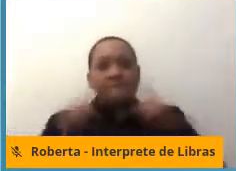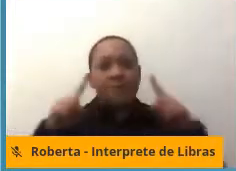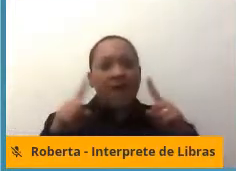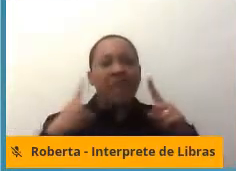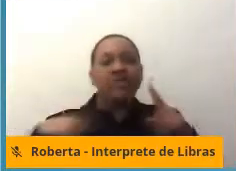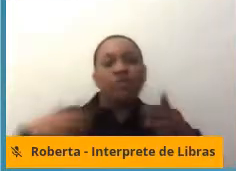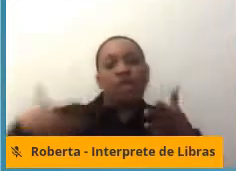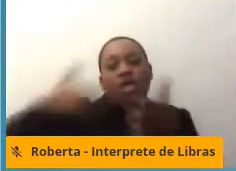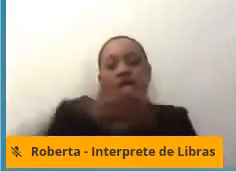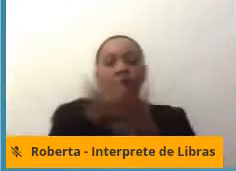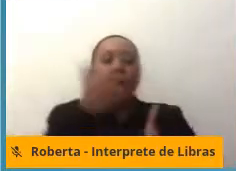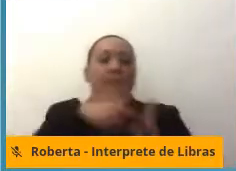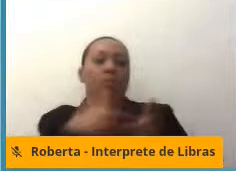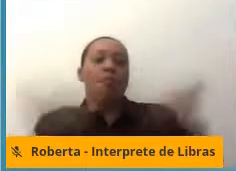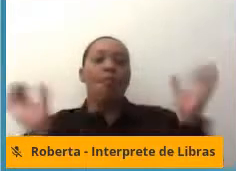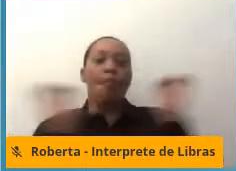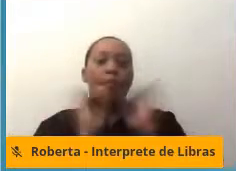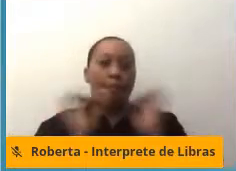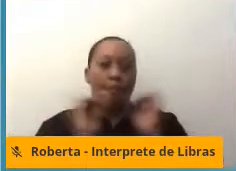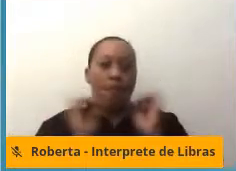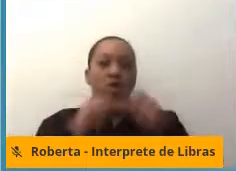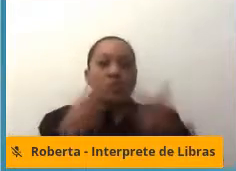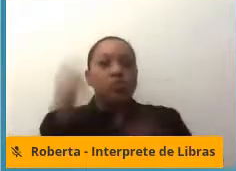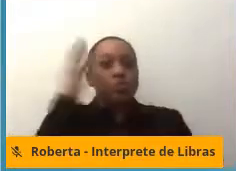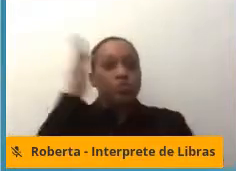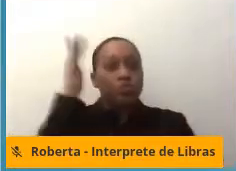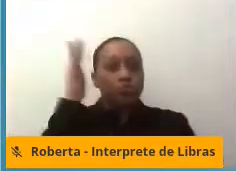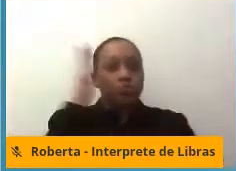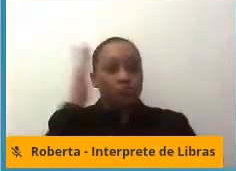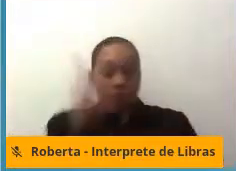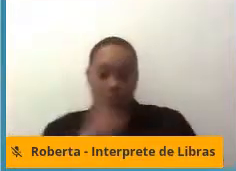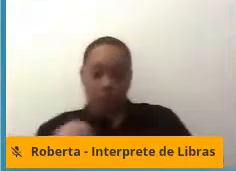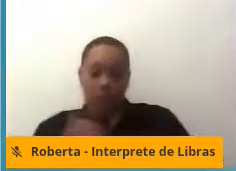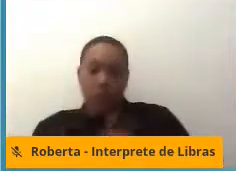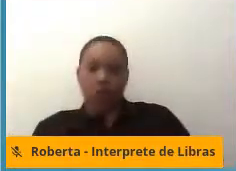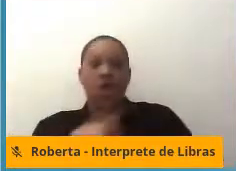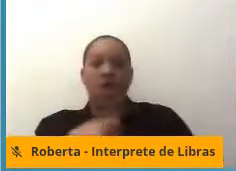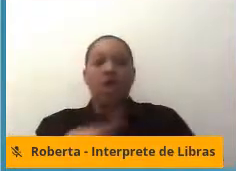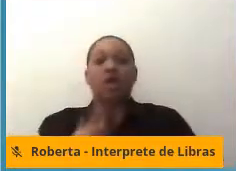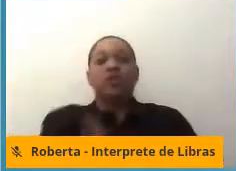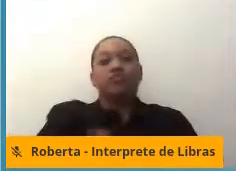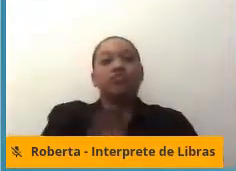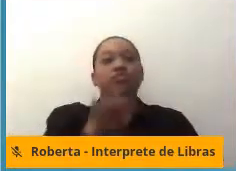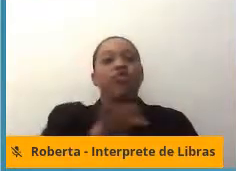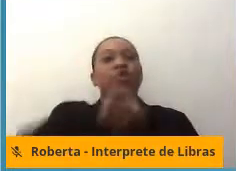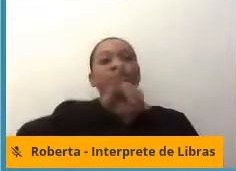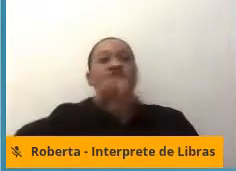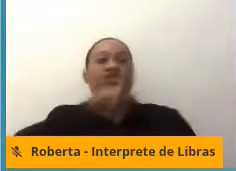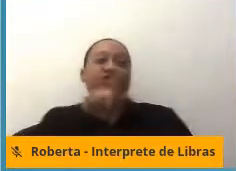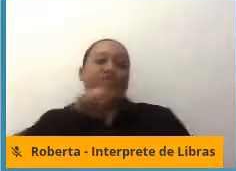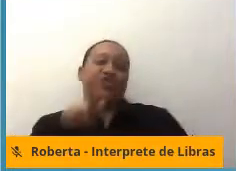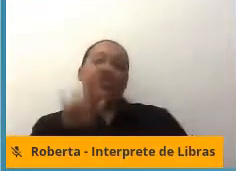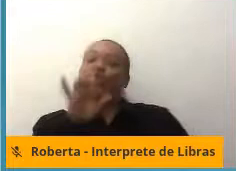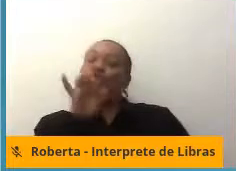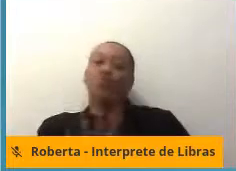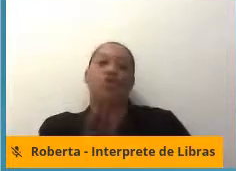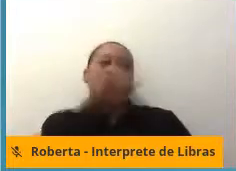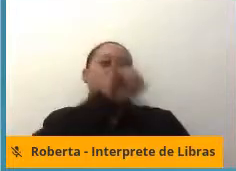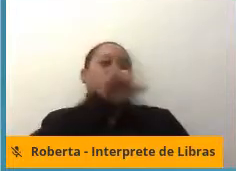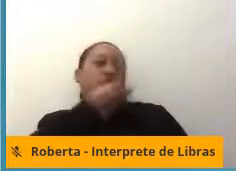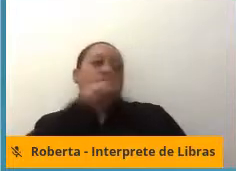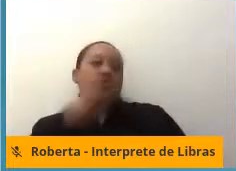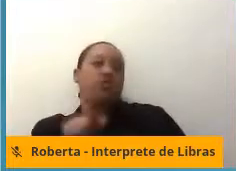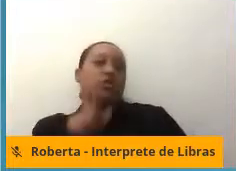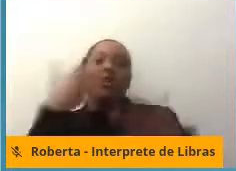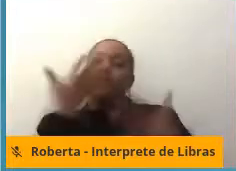Então, o sonho da gente é ter isso aqui, ó, só IgG. A gente só quer ter o IgG. Só que,